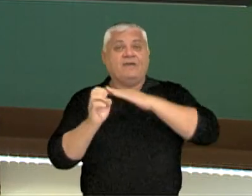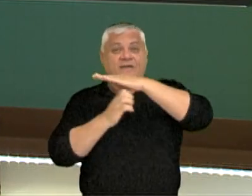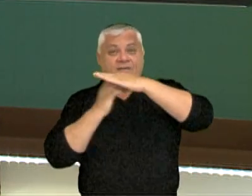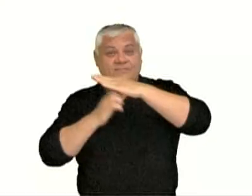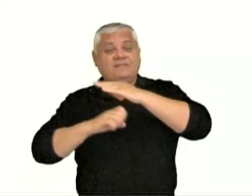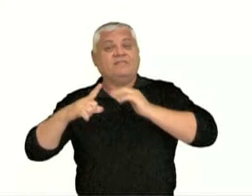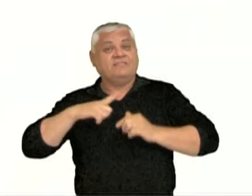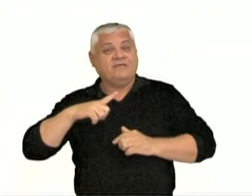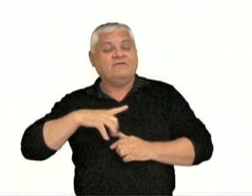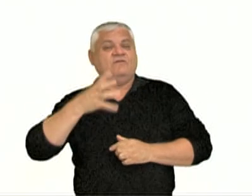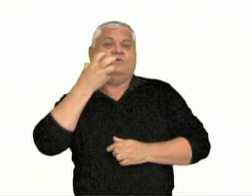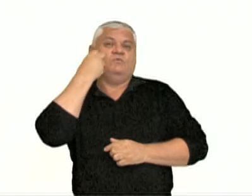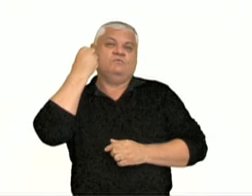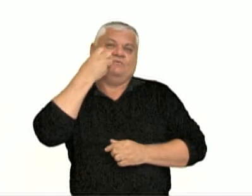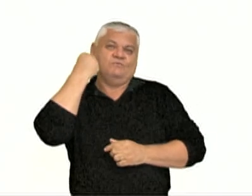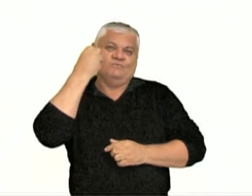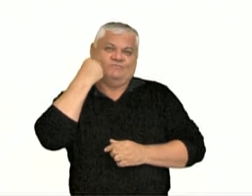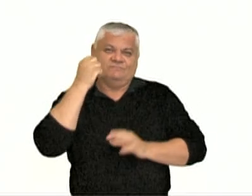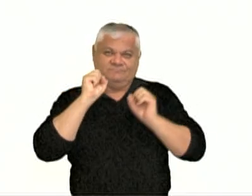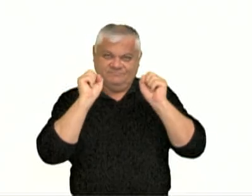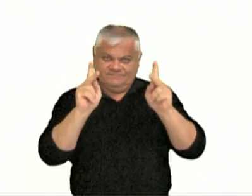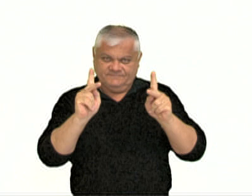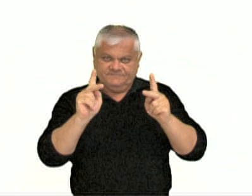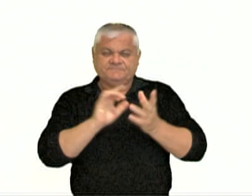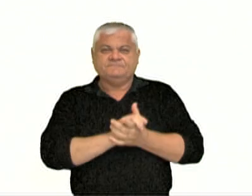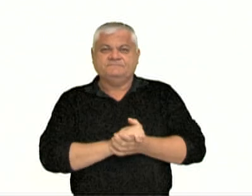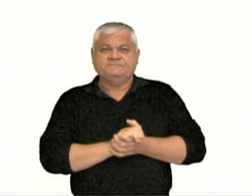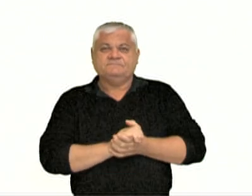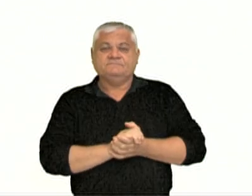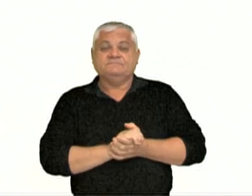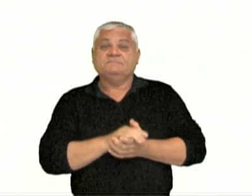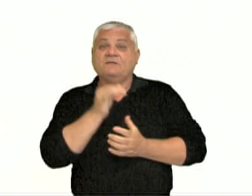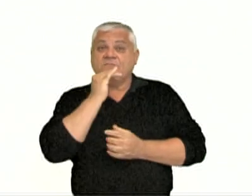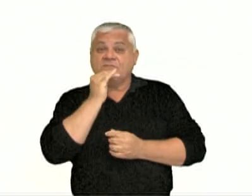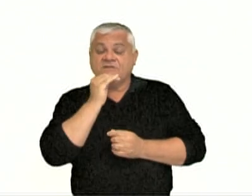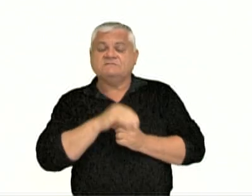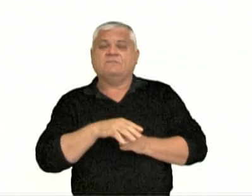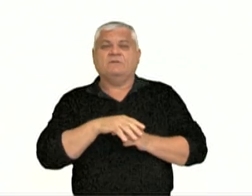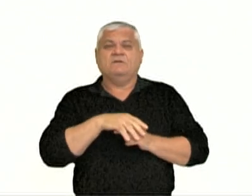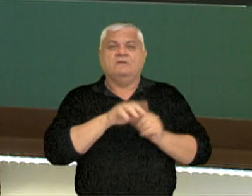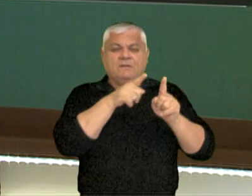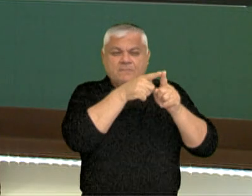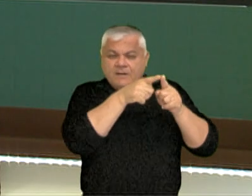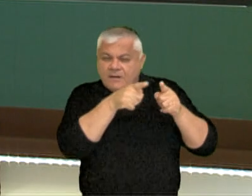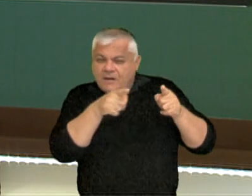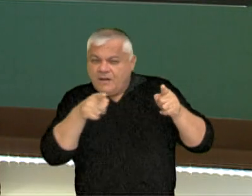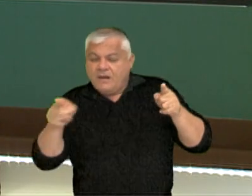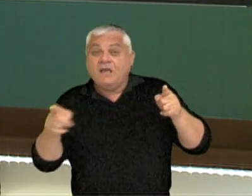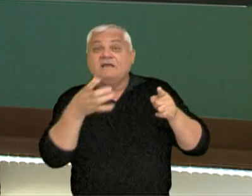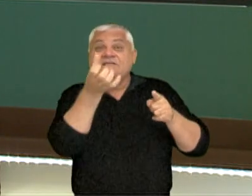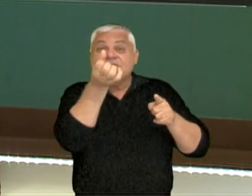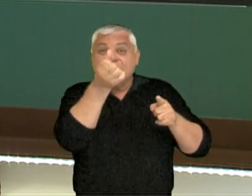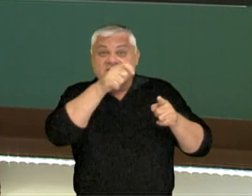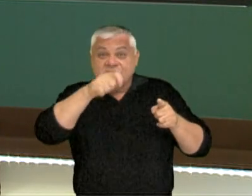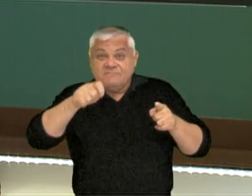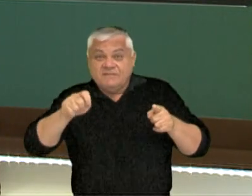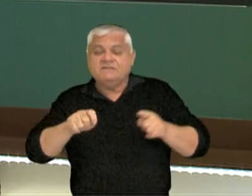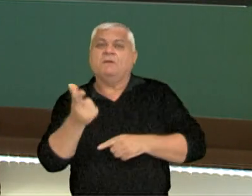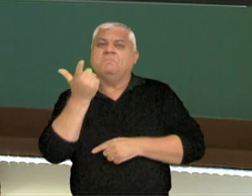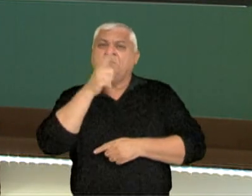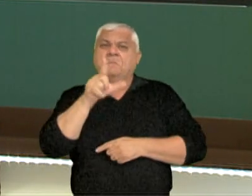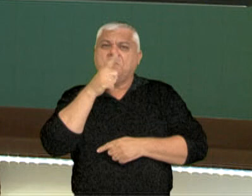teve o quê? Lucro, ok? Então, o lucro nos 6 primeiros meses dessa empresa foi de